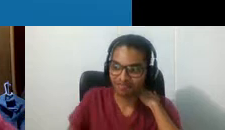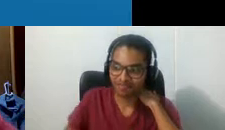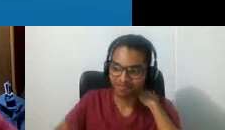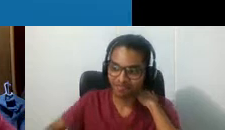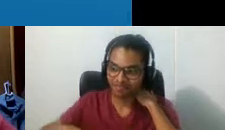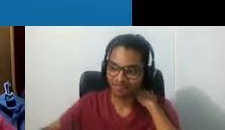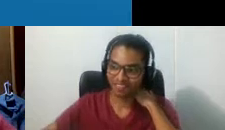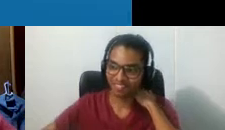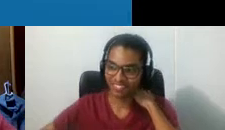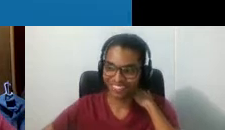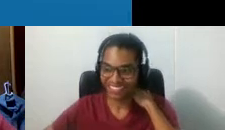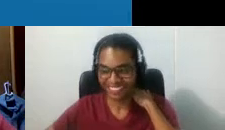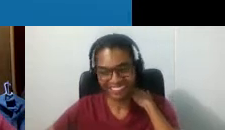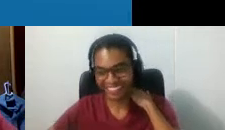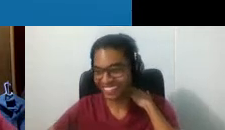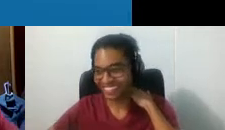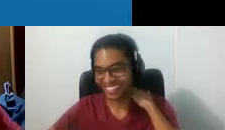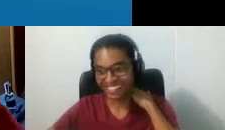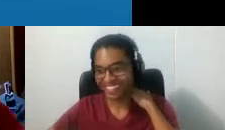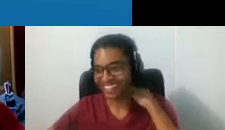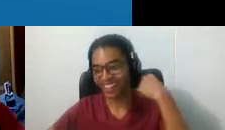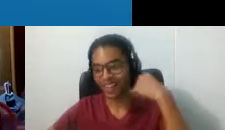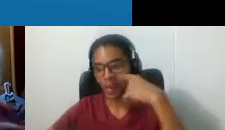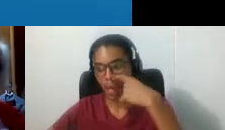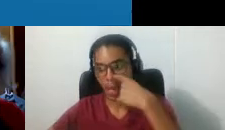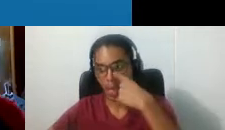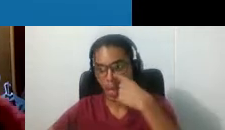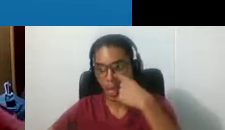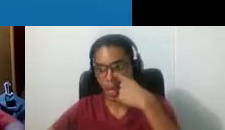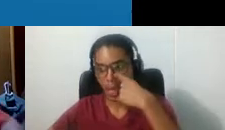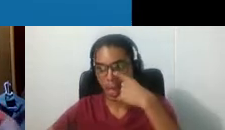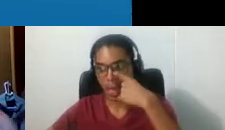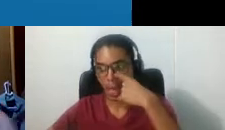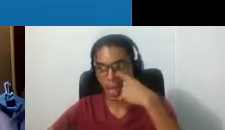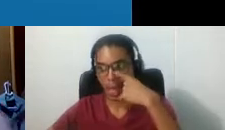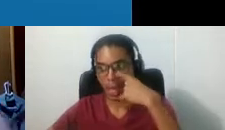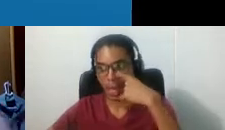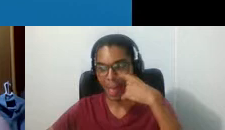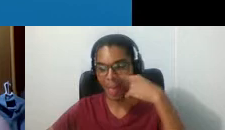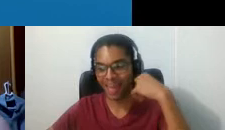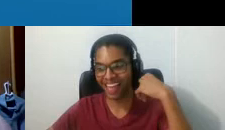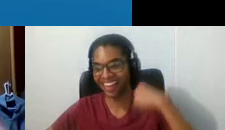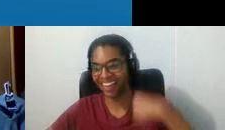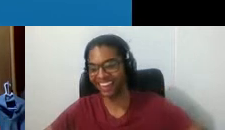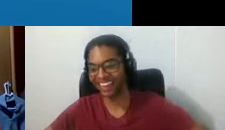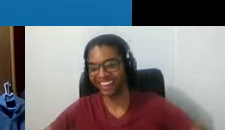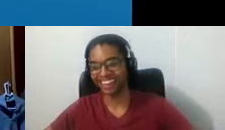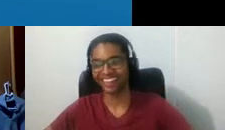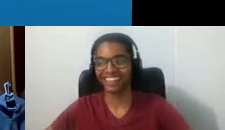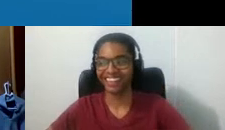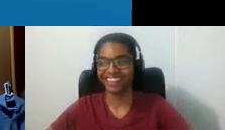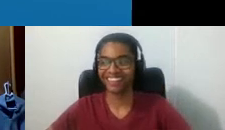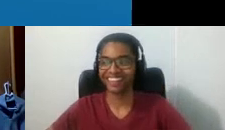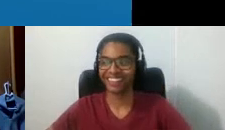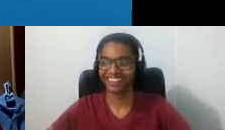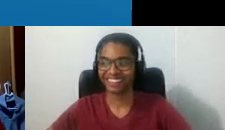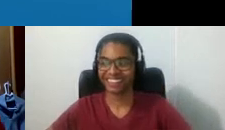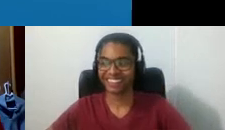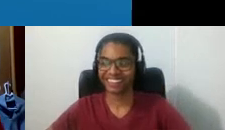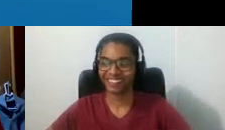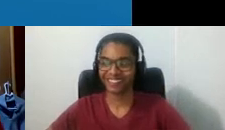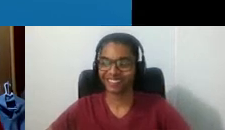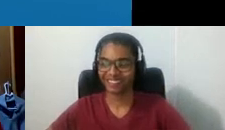não, eu sou macho, já começa a me deixar meio com suspeita que você tem problema. E aí